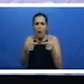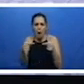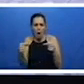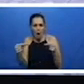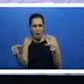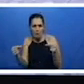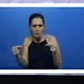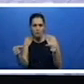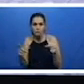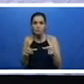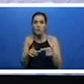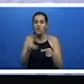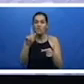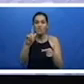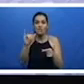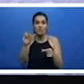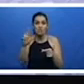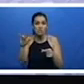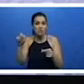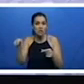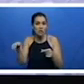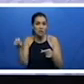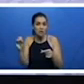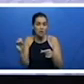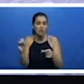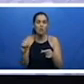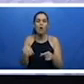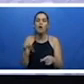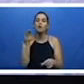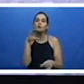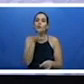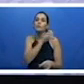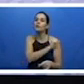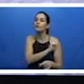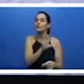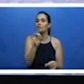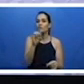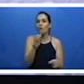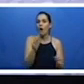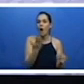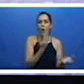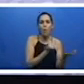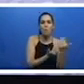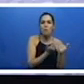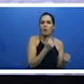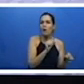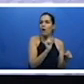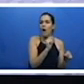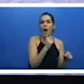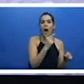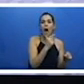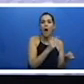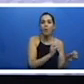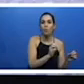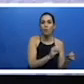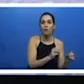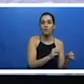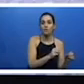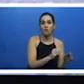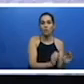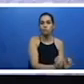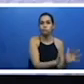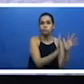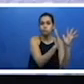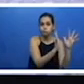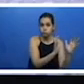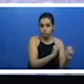larva axolote da salamandra, ele sobrevive principalmente se alimentando de algas. Então